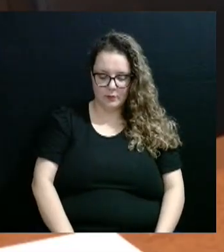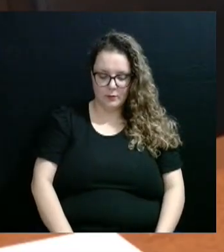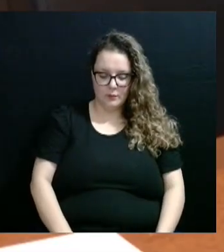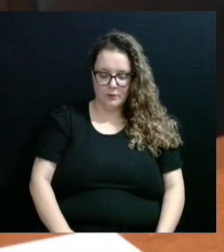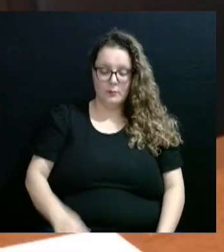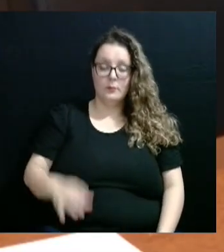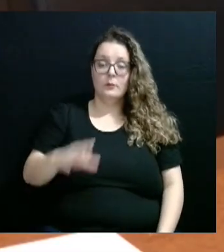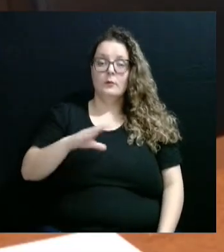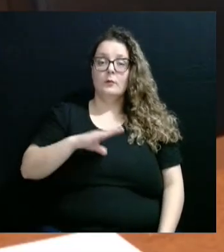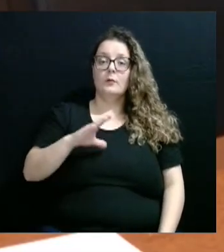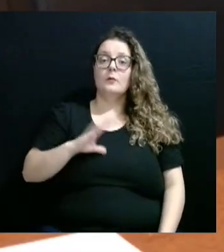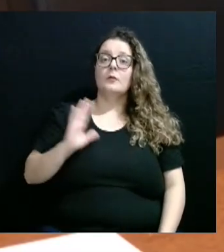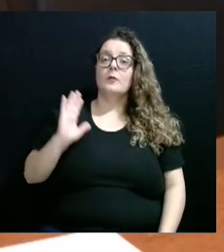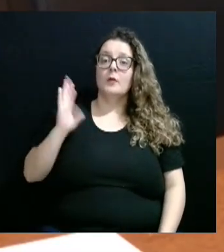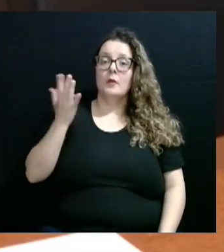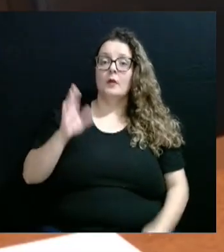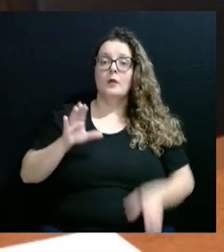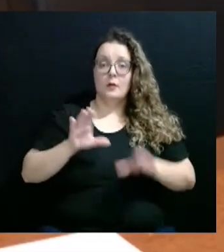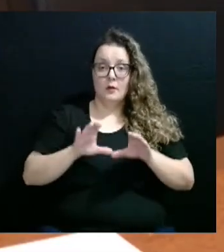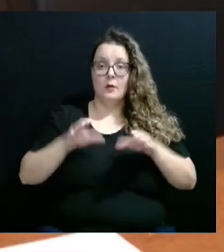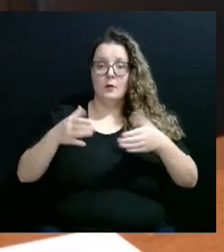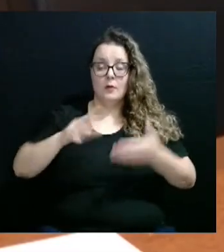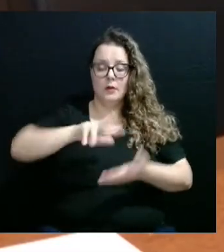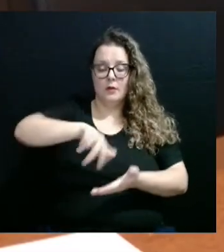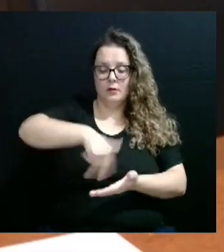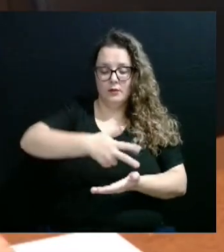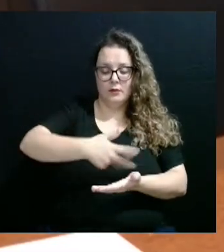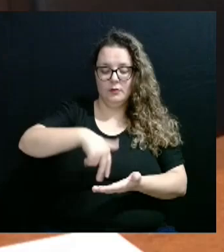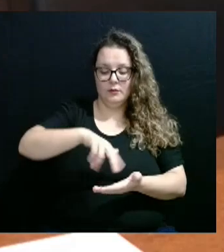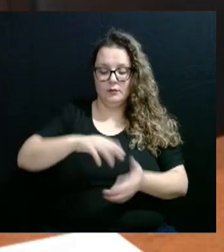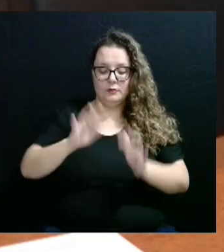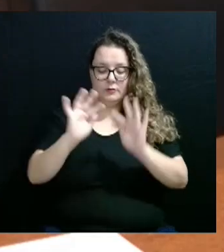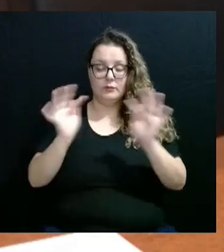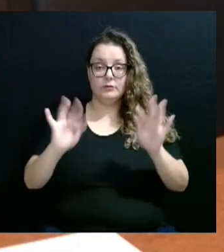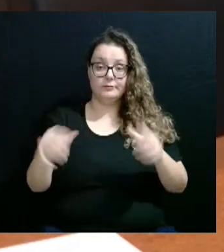acontecendo a conferência, né, do hip hop. Infelizmente, chocou, né,